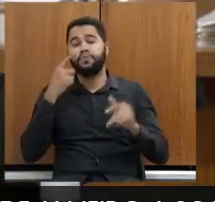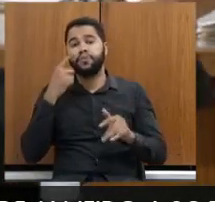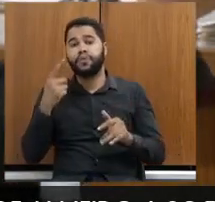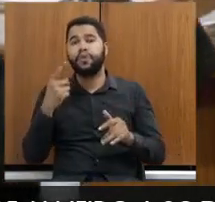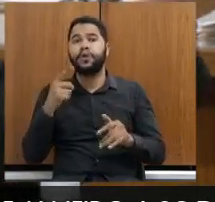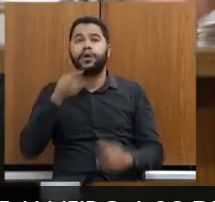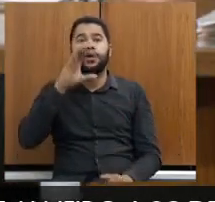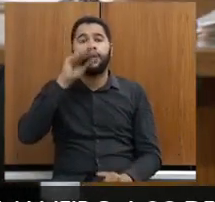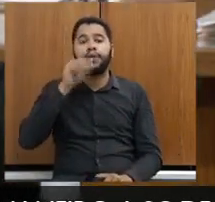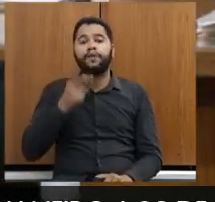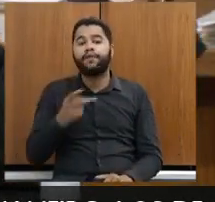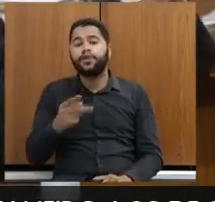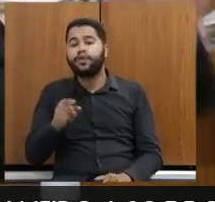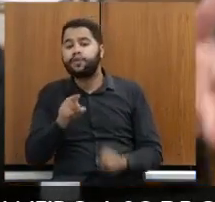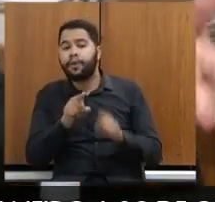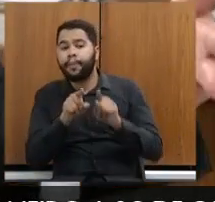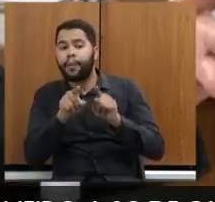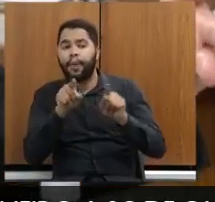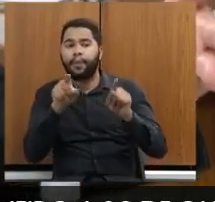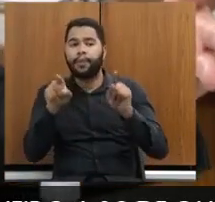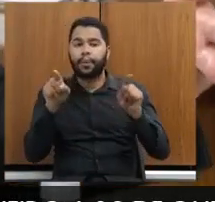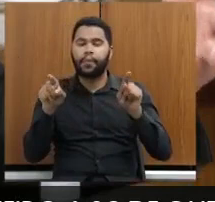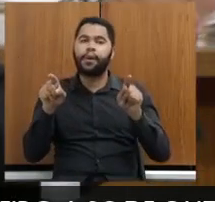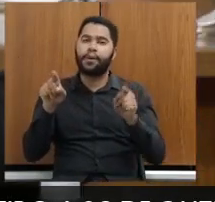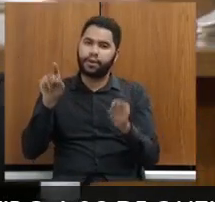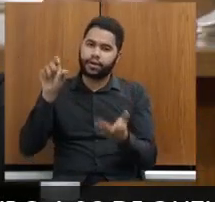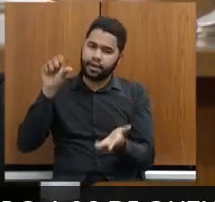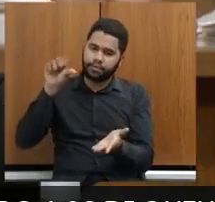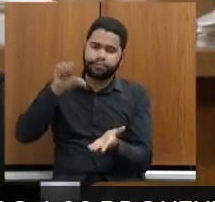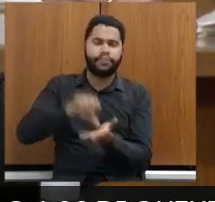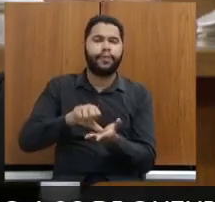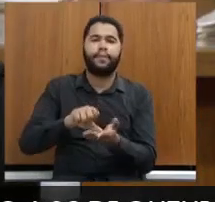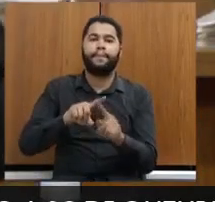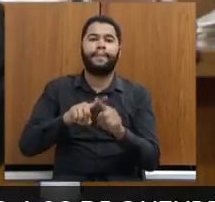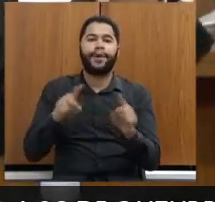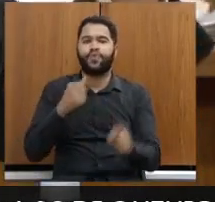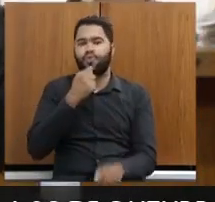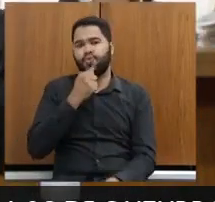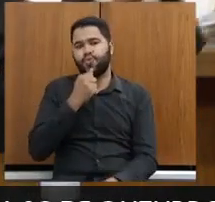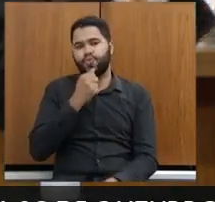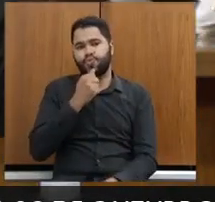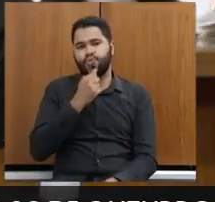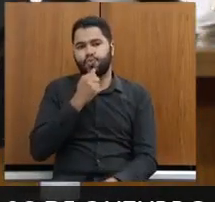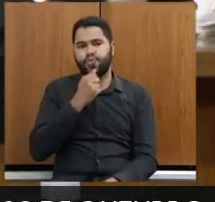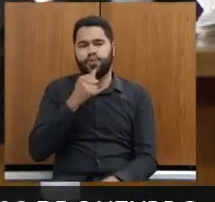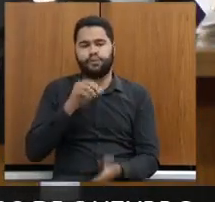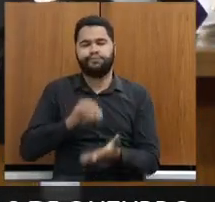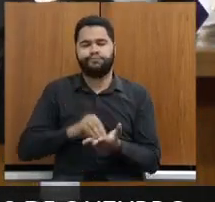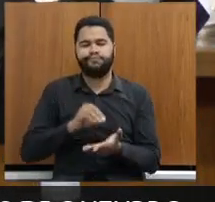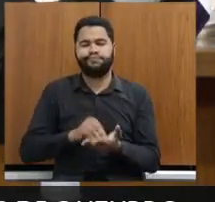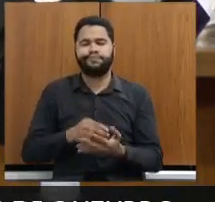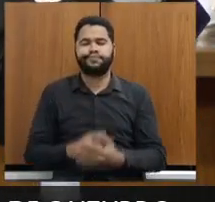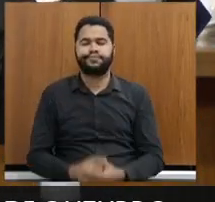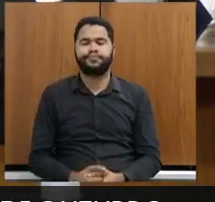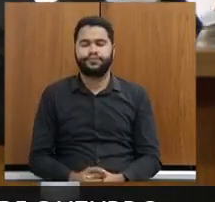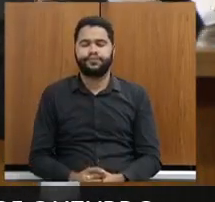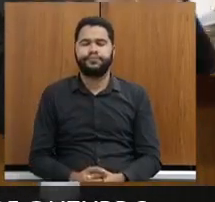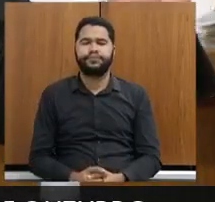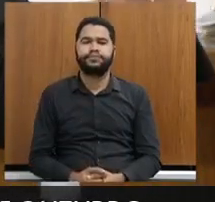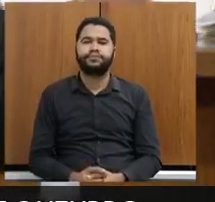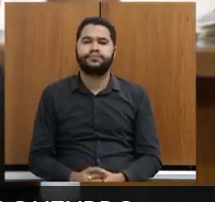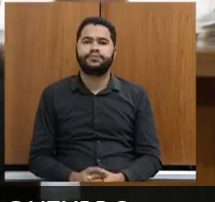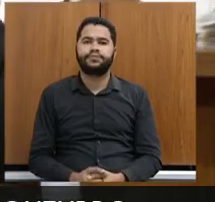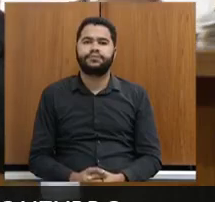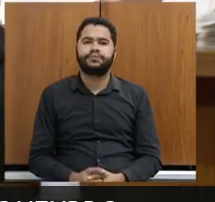efetivos para alguns lugares que a gente tem que implantar o plantão digital e não tem o que você quer para fazer o uma